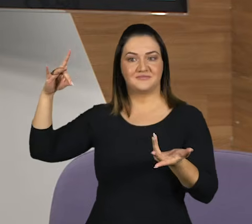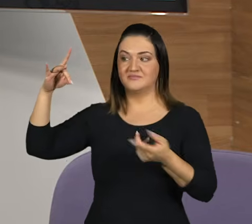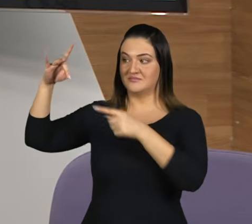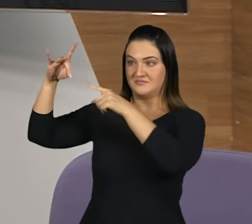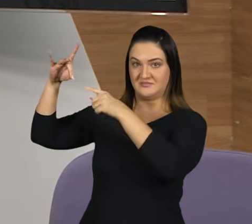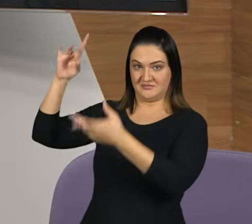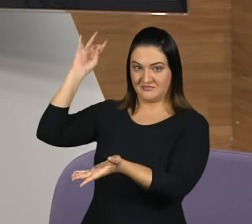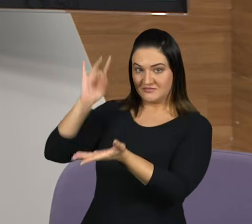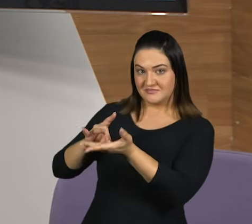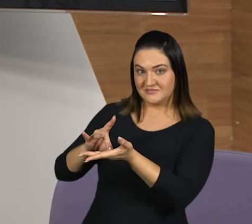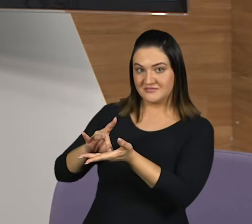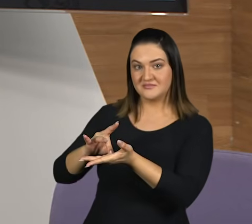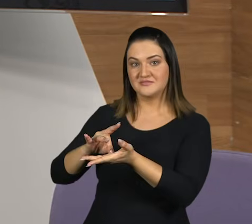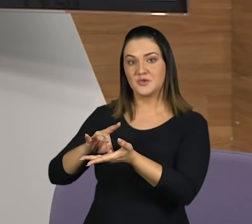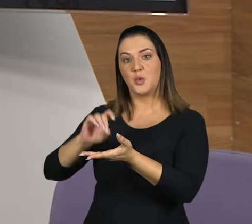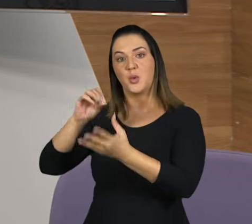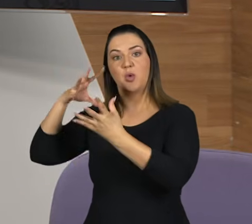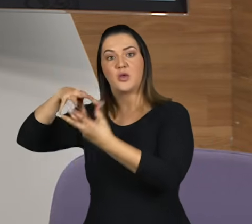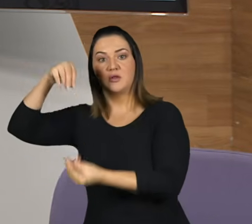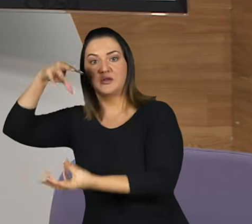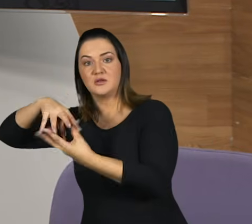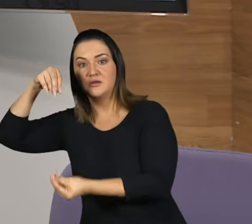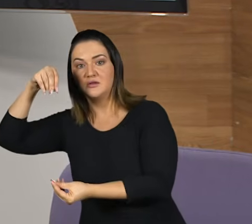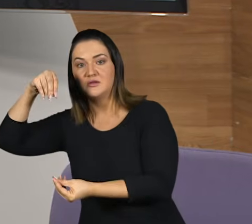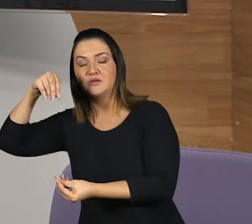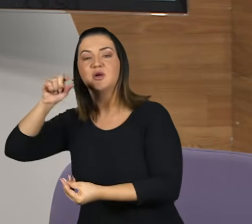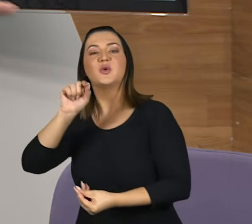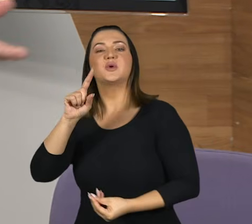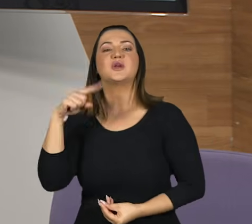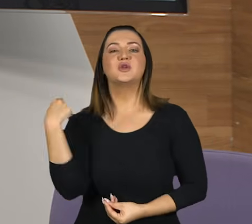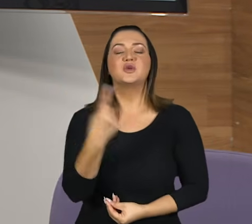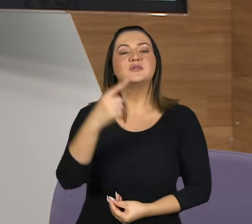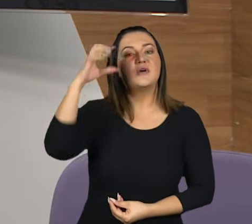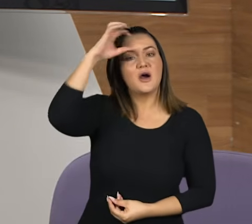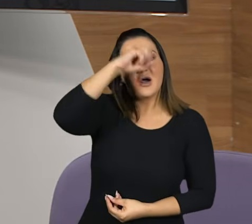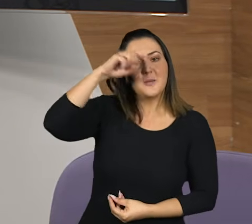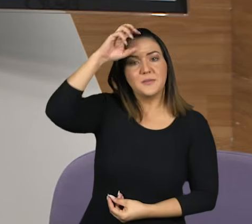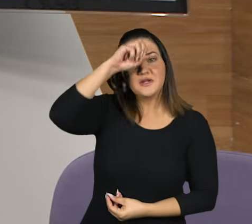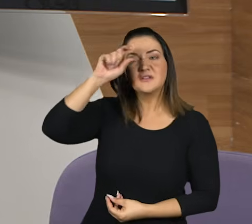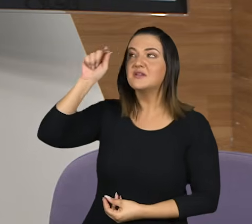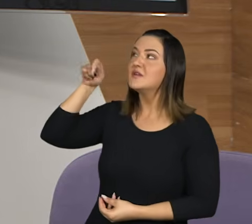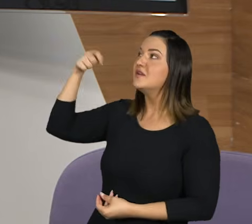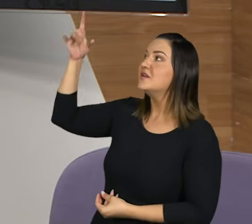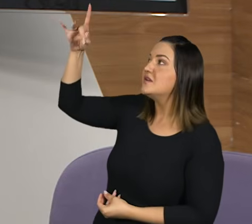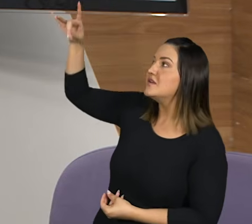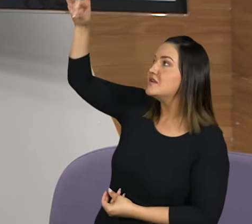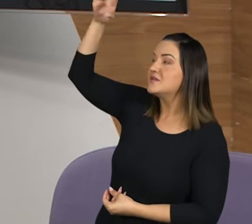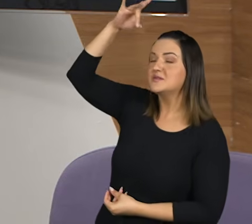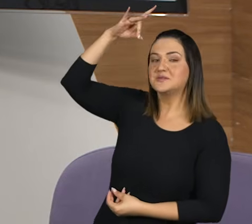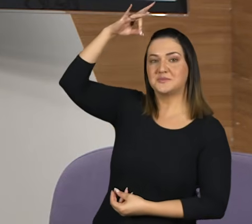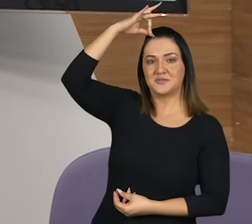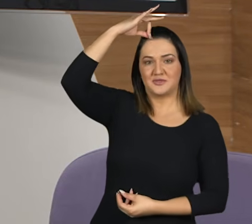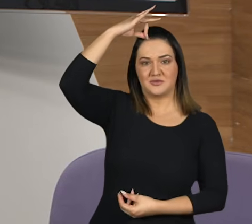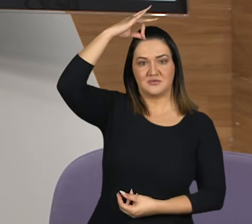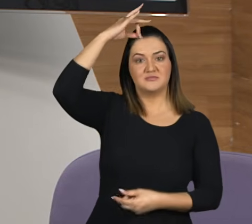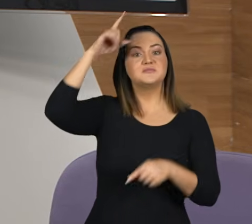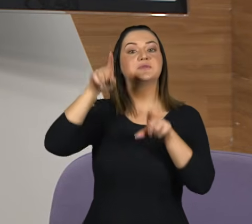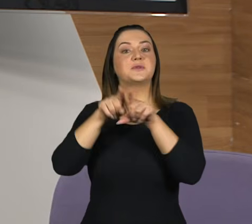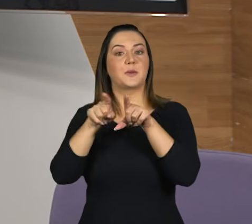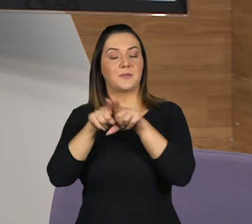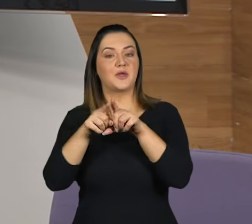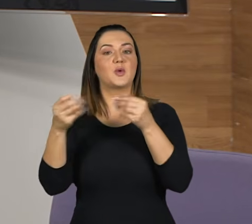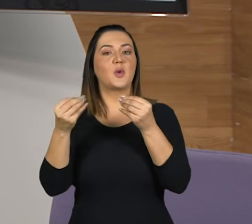Santo? É um ser concreto? É um ser abstrato? O que nós podemos aprender sobre ele? E mais,